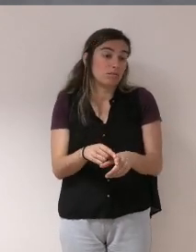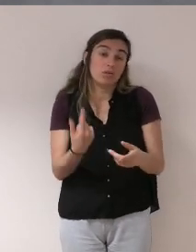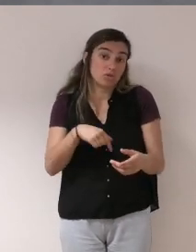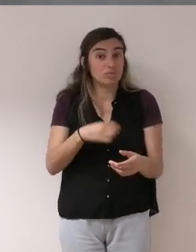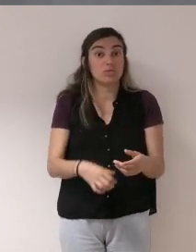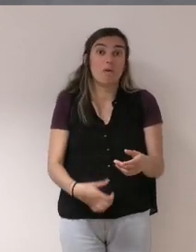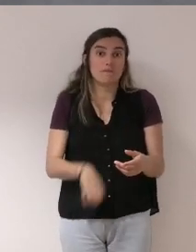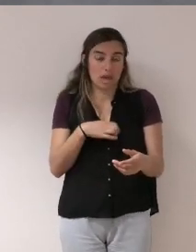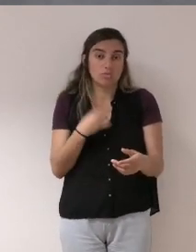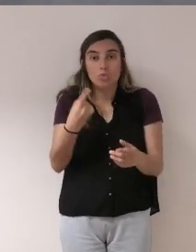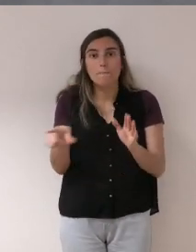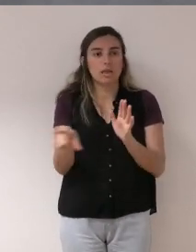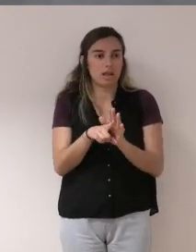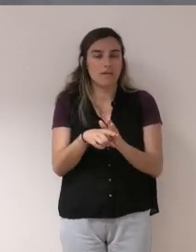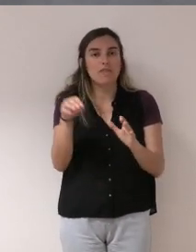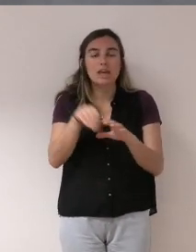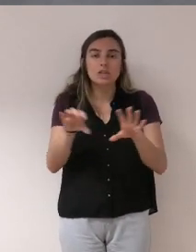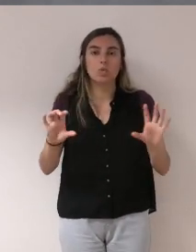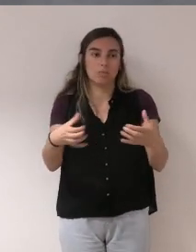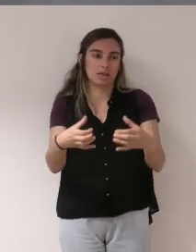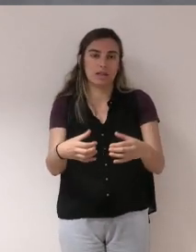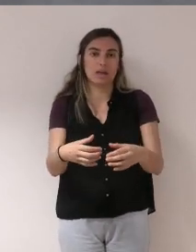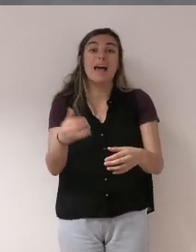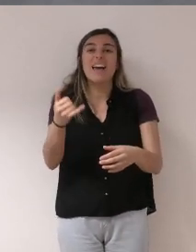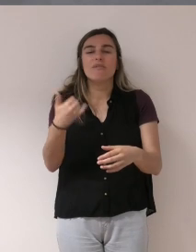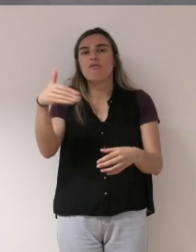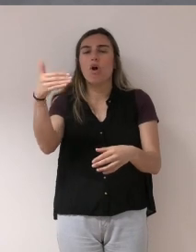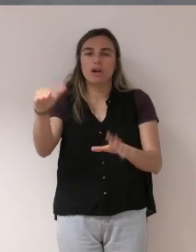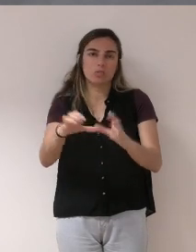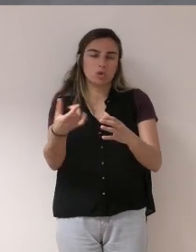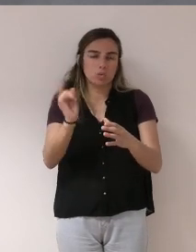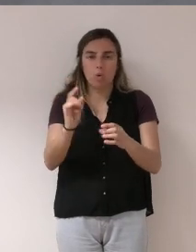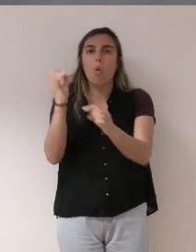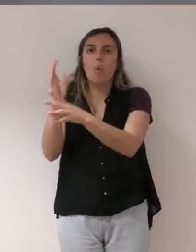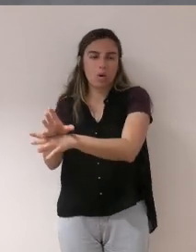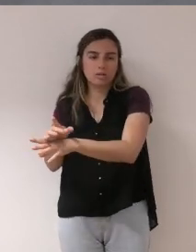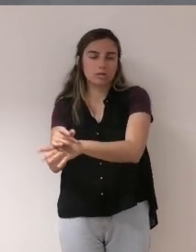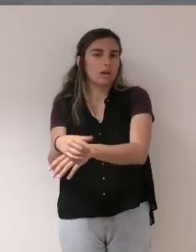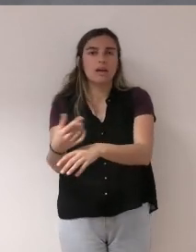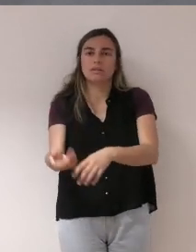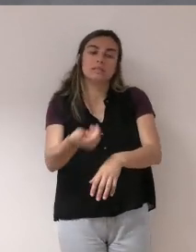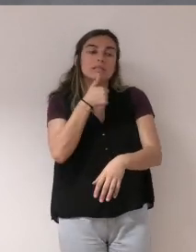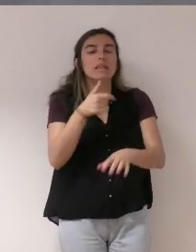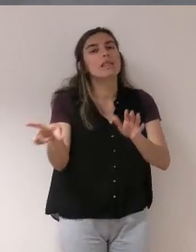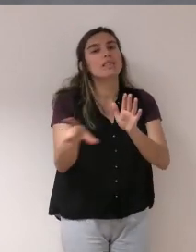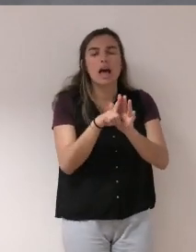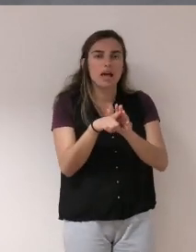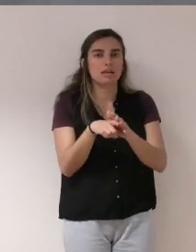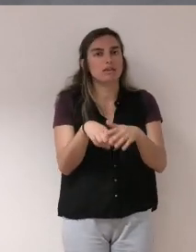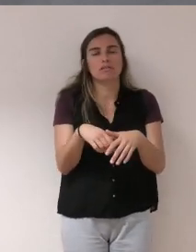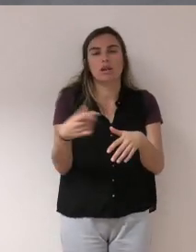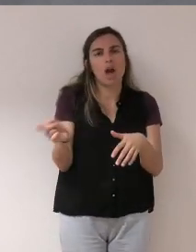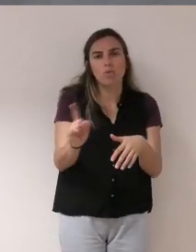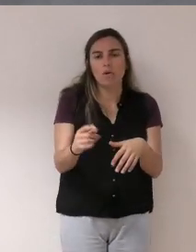numa lei que é sempre uma lei da comunidade e nunca é exterior à comunidade. Nunca pode haver um outro que dita a lei